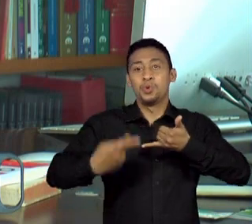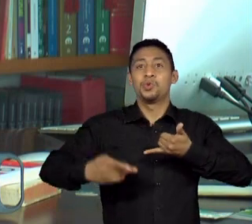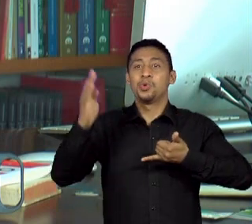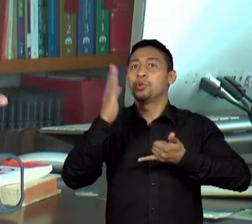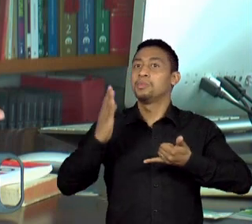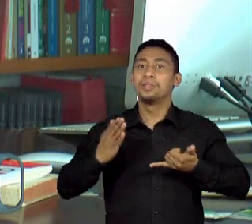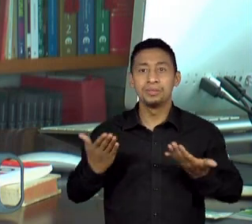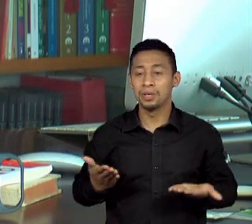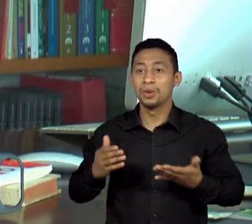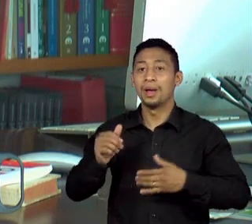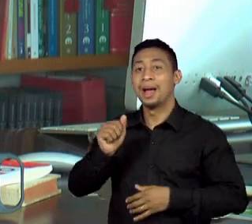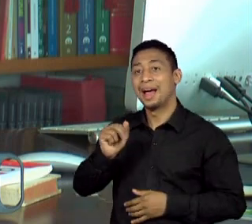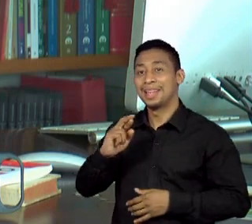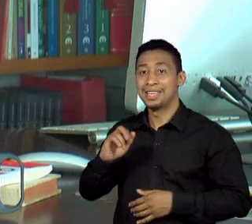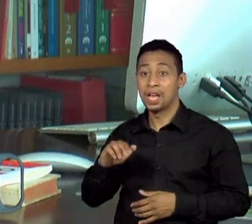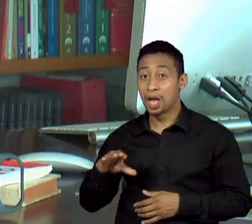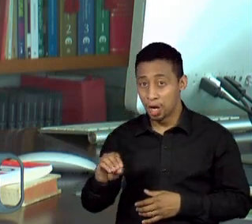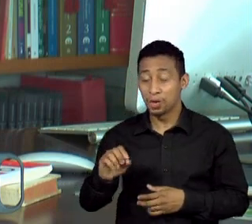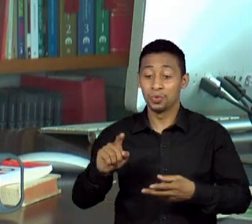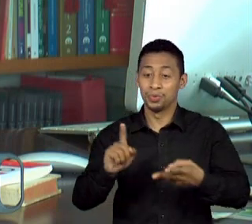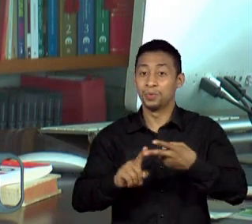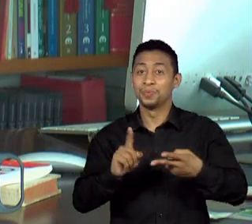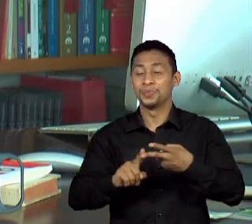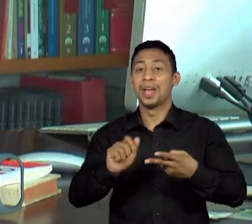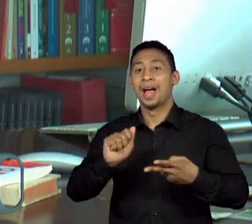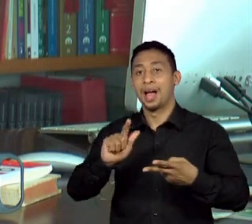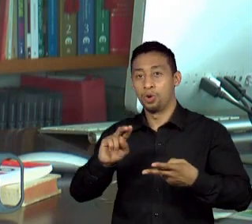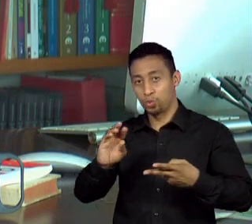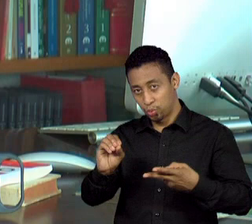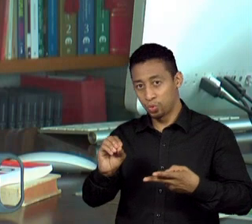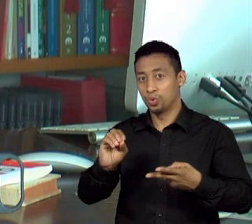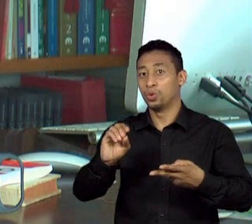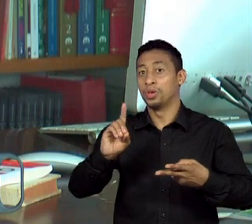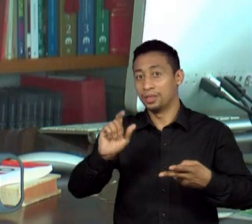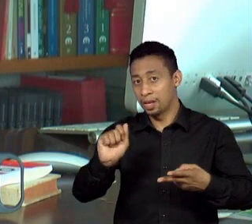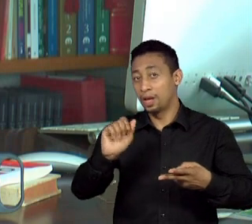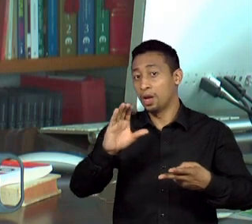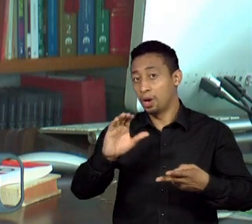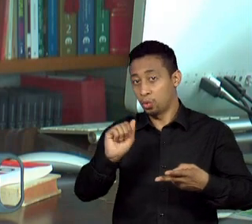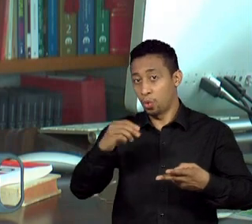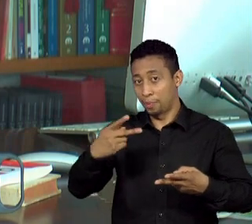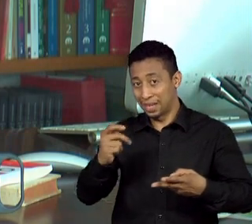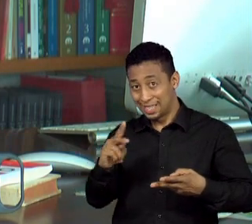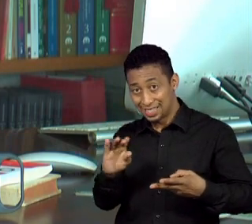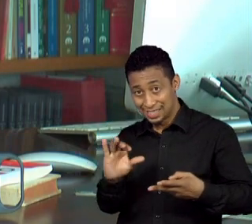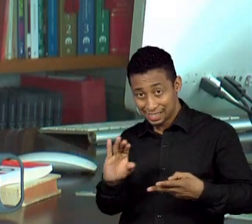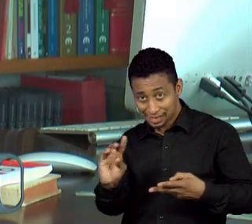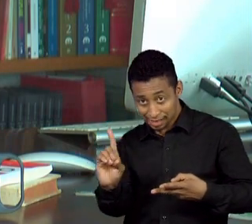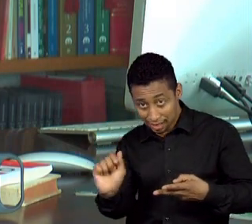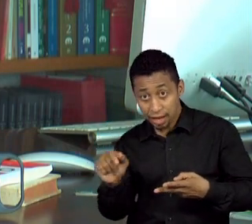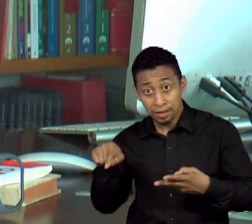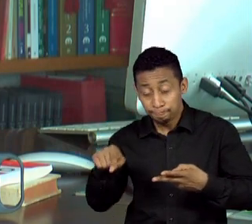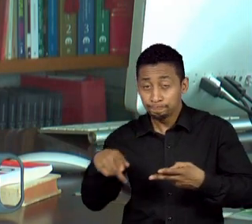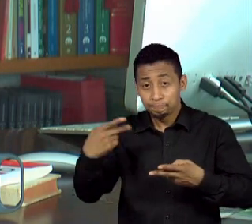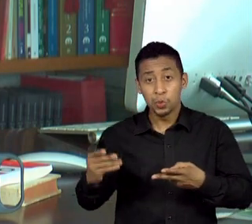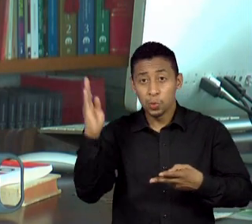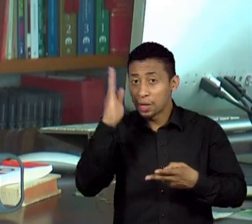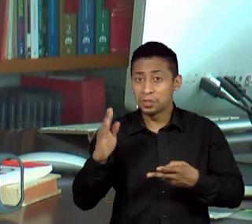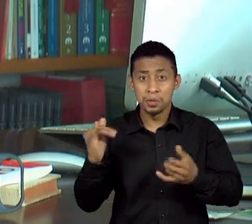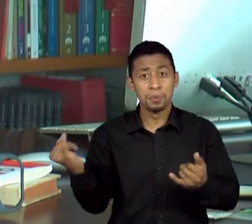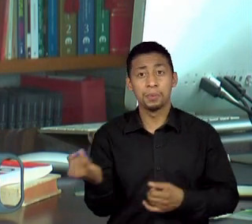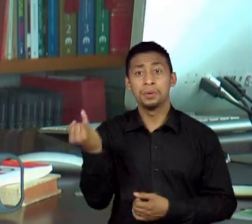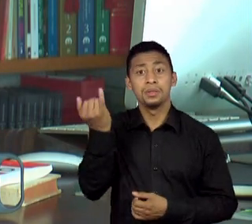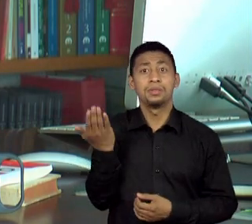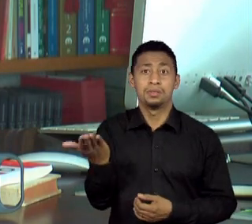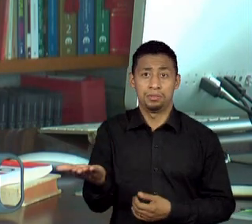Alto da Compadecida, na minha opinião, é a maior comédia já escrita no Brasil. Então a gente tem que preservar isso, tem que lutar por isso, tem que